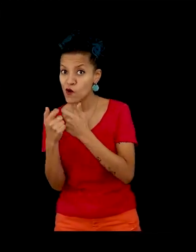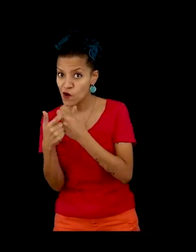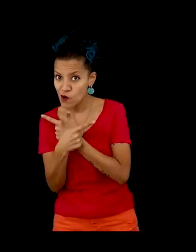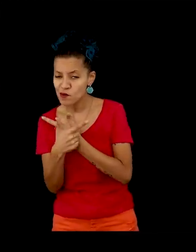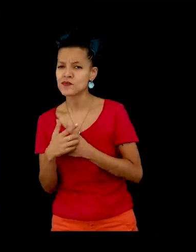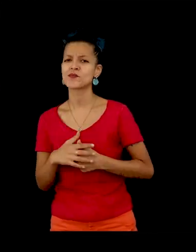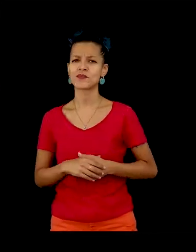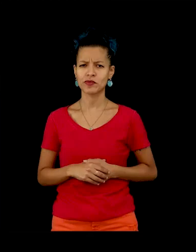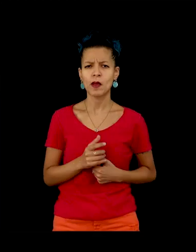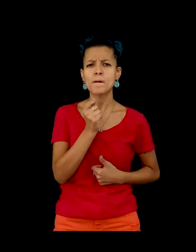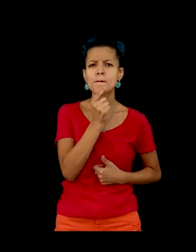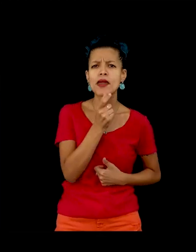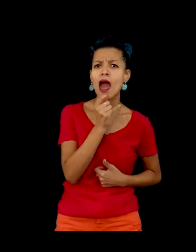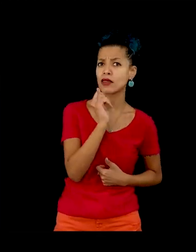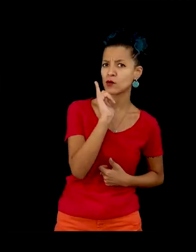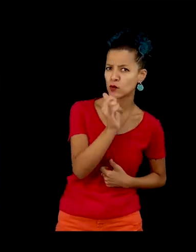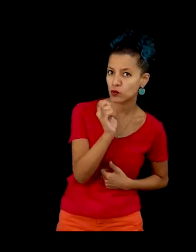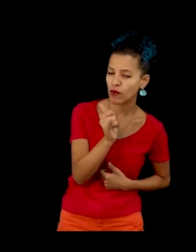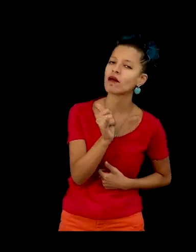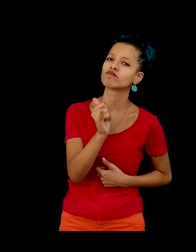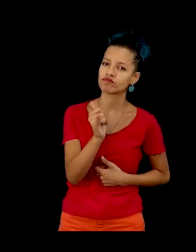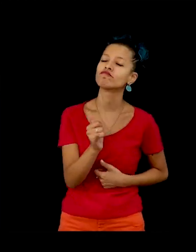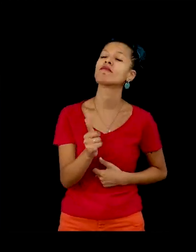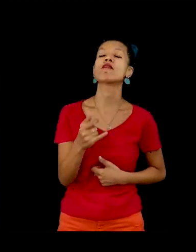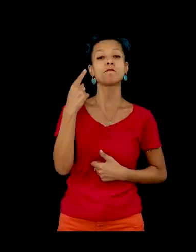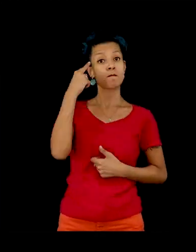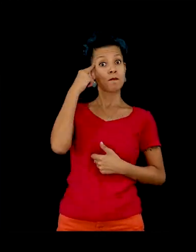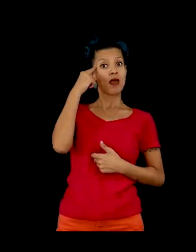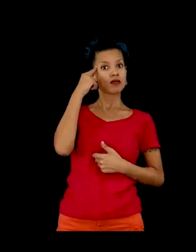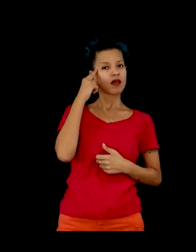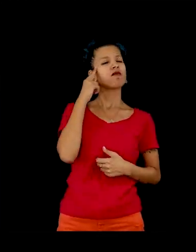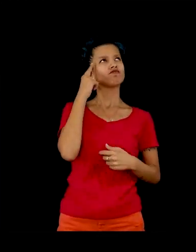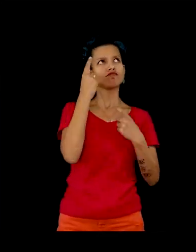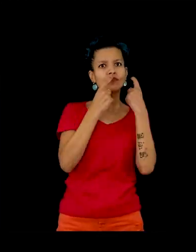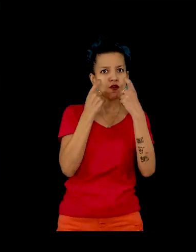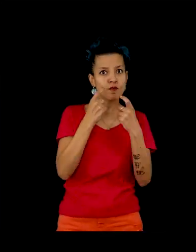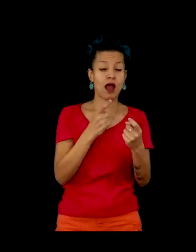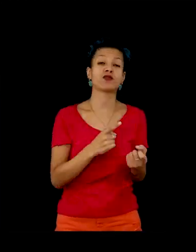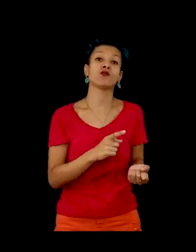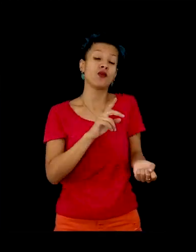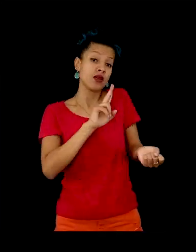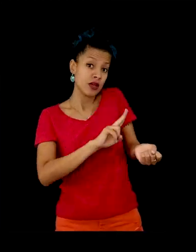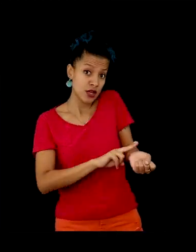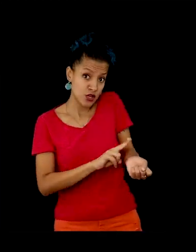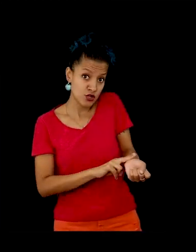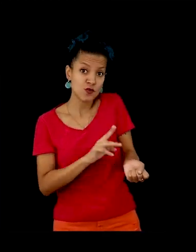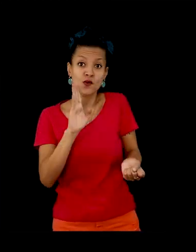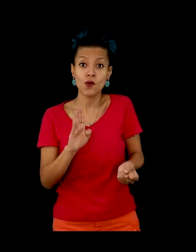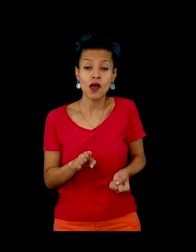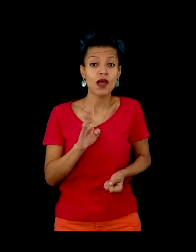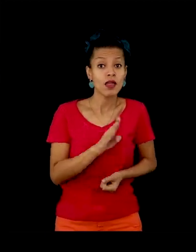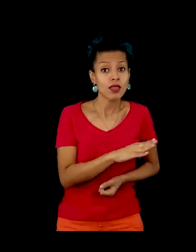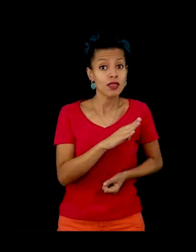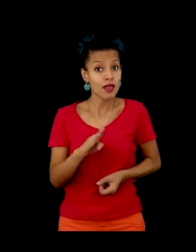cômica. Até para contar piadas, é importante pensar no tempo e no ritmo